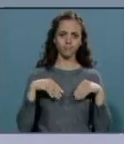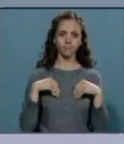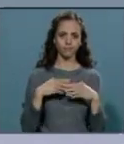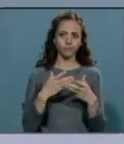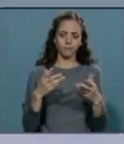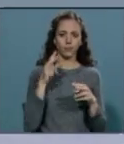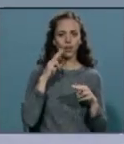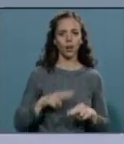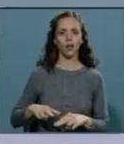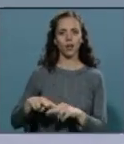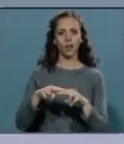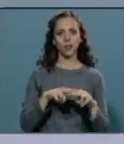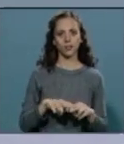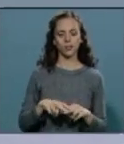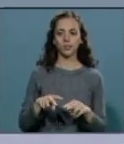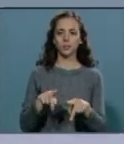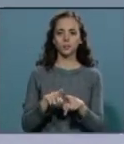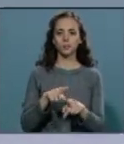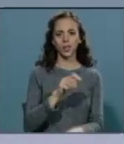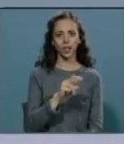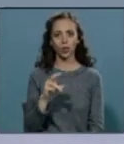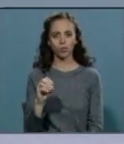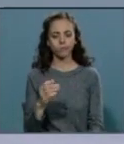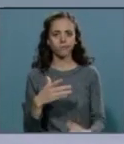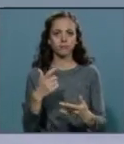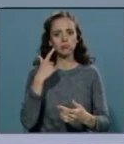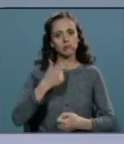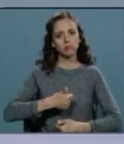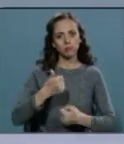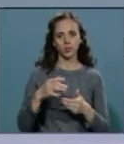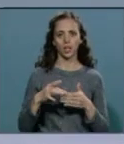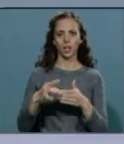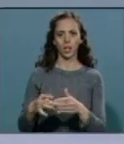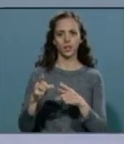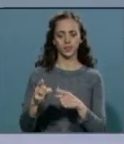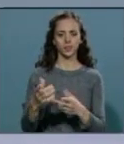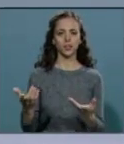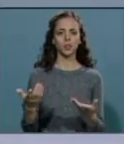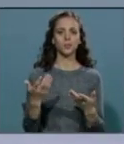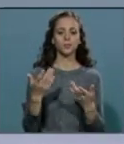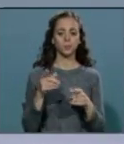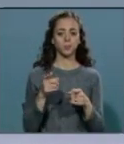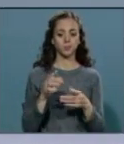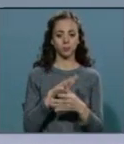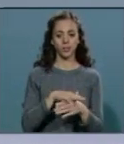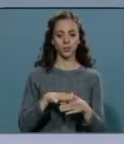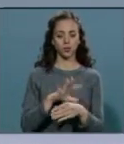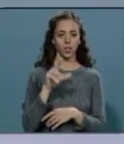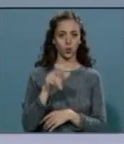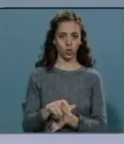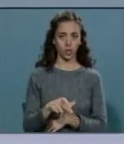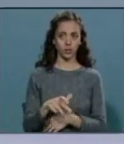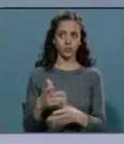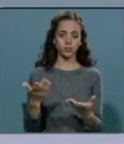digamos análises como um erro sobretudo da liderança mas ela é essas situações ocorrem